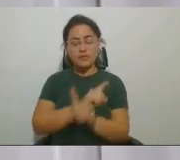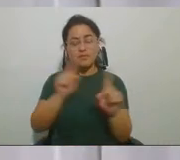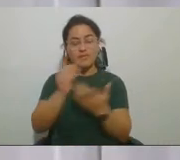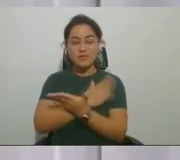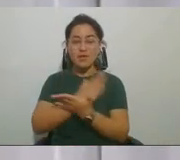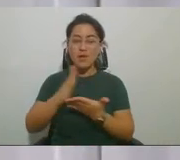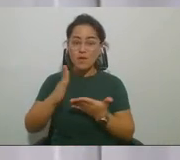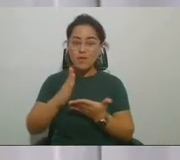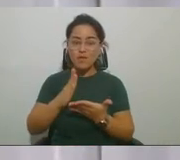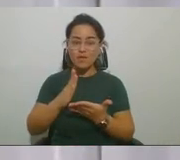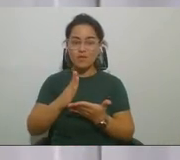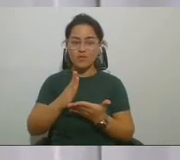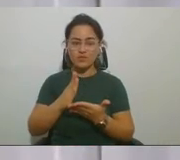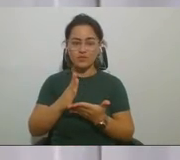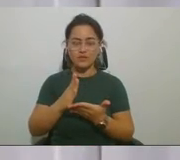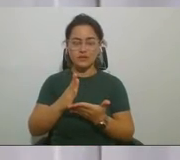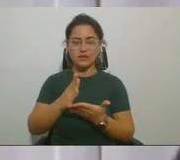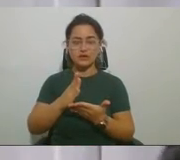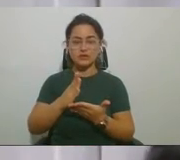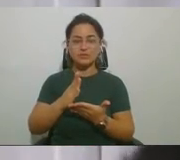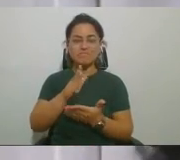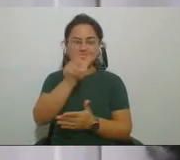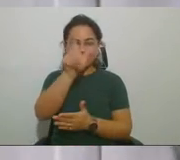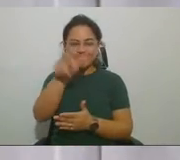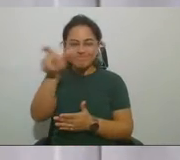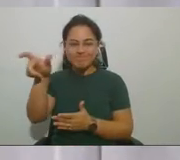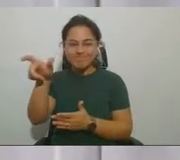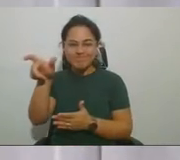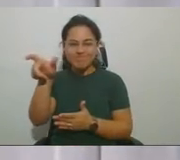muito particularmente especializadas